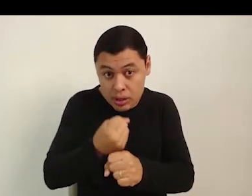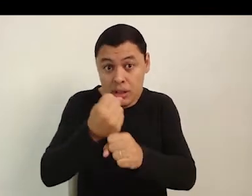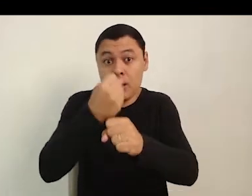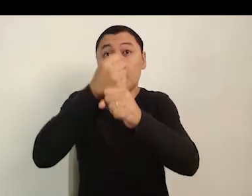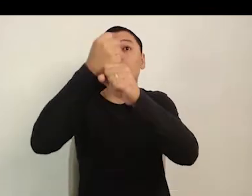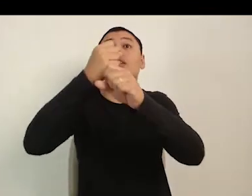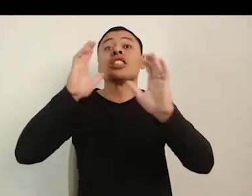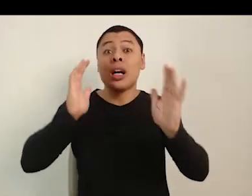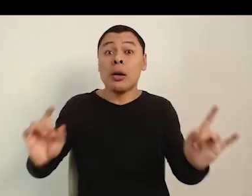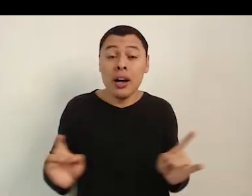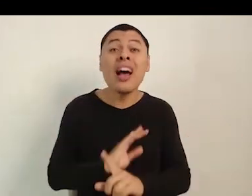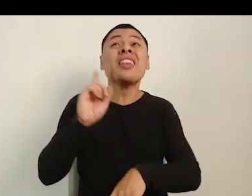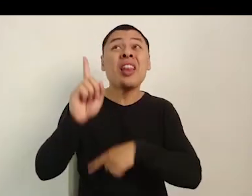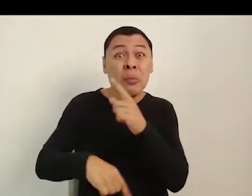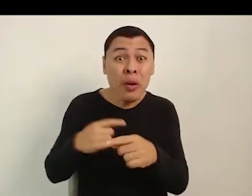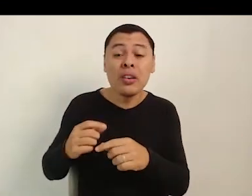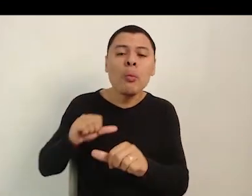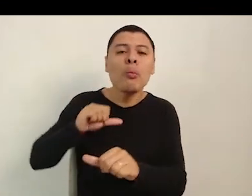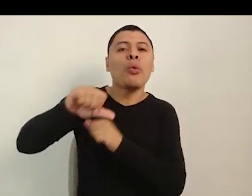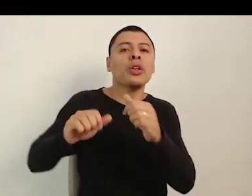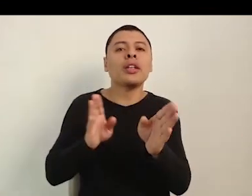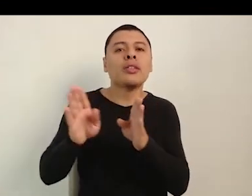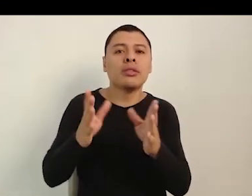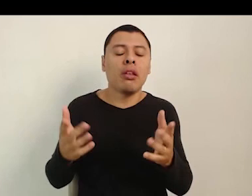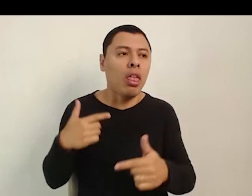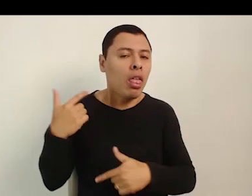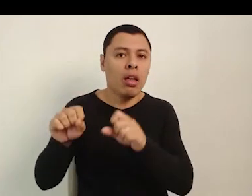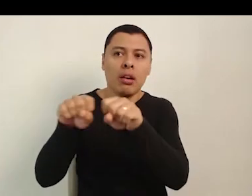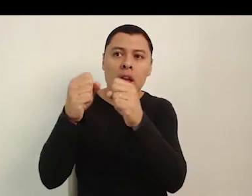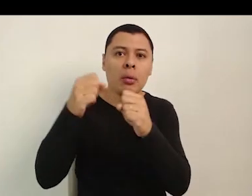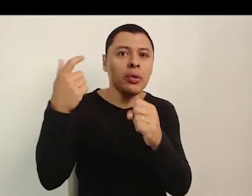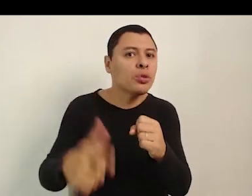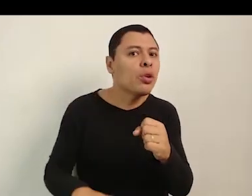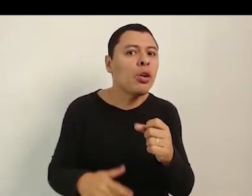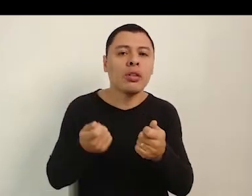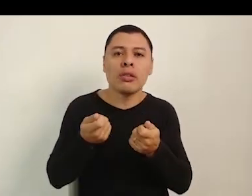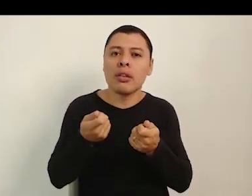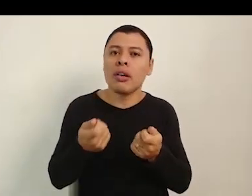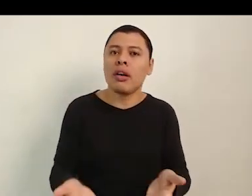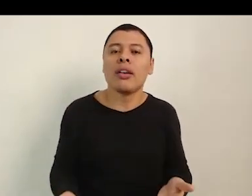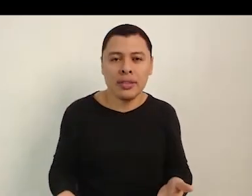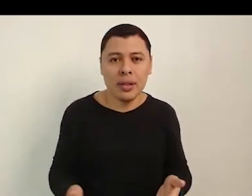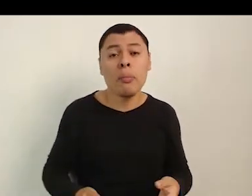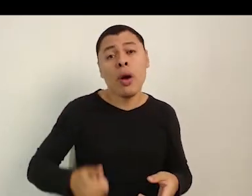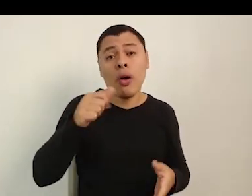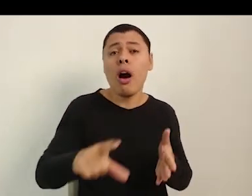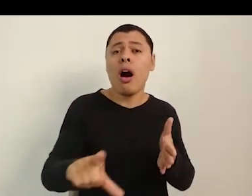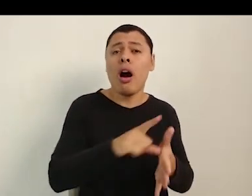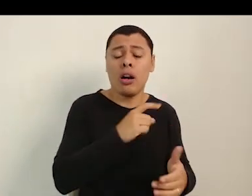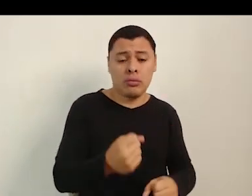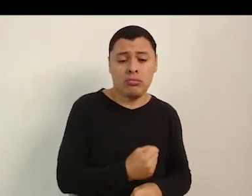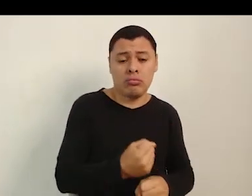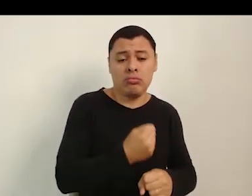itens de acessibilidade, né? Adequando o prédio para acessibilidade? Acaba sendo muito mais barato, muito mais simples, você já